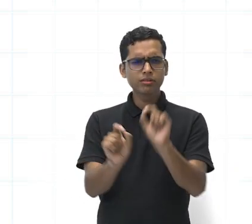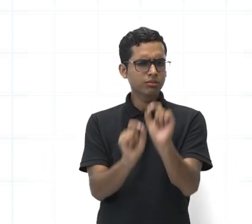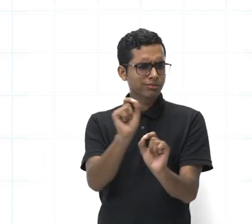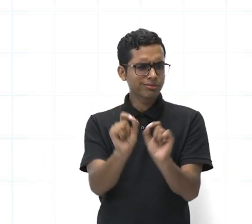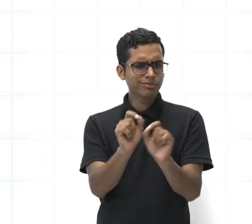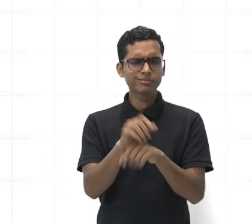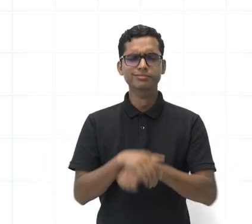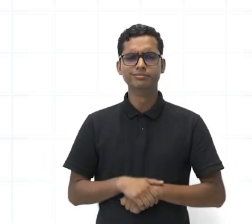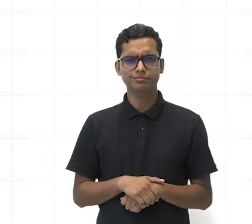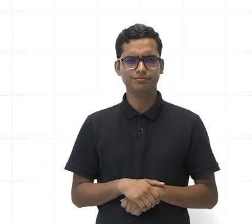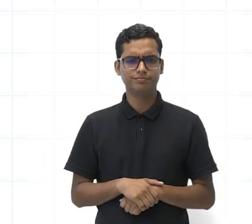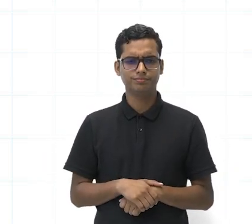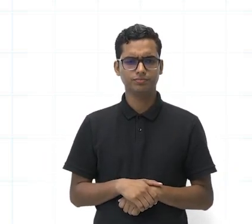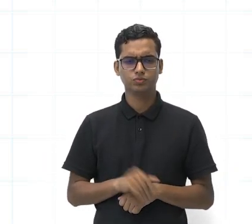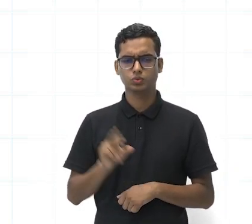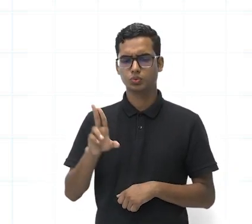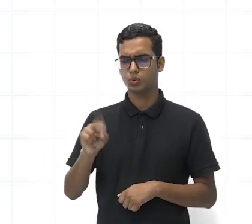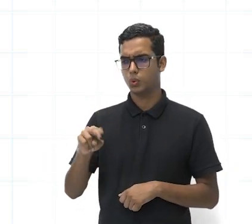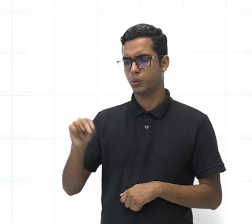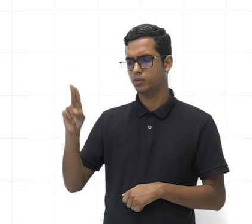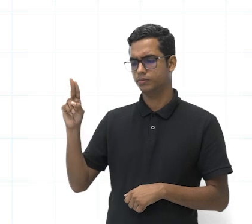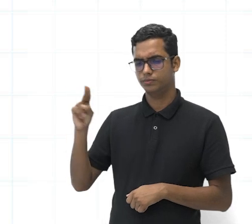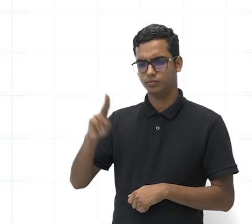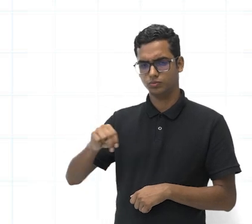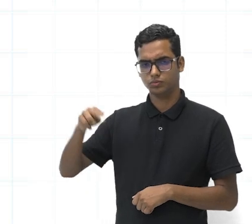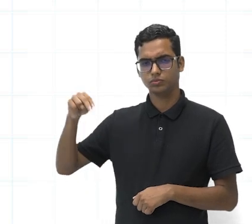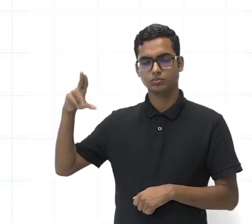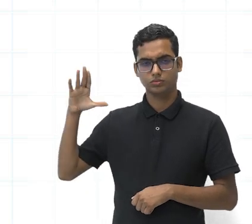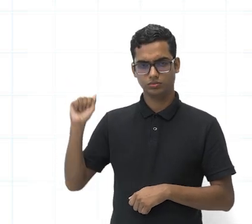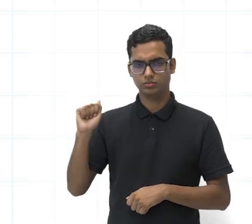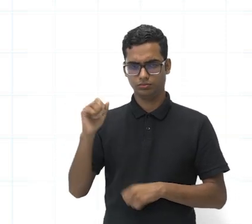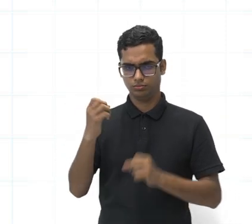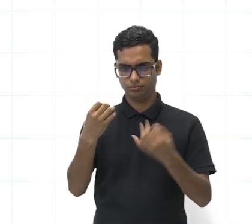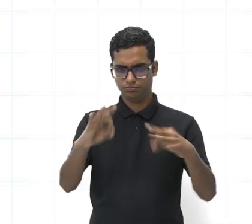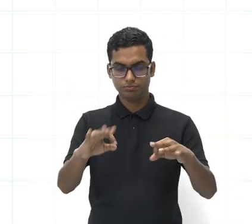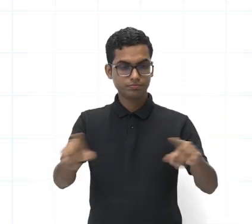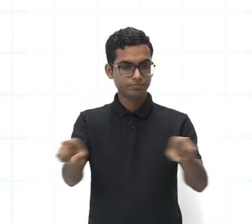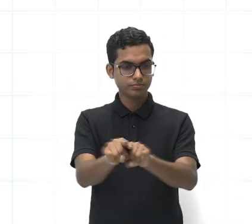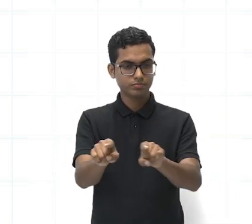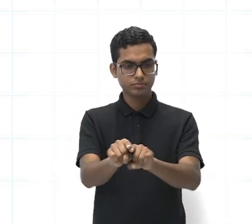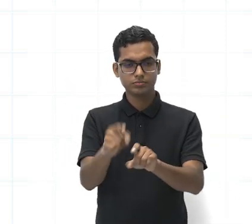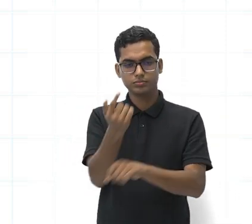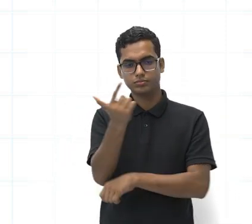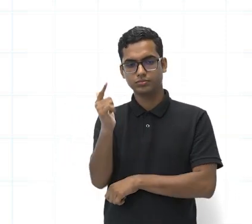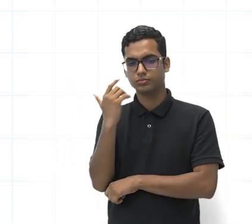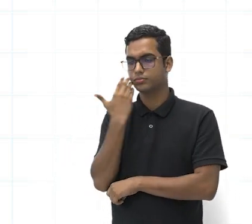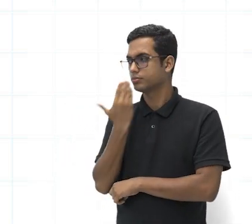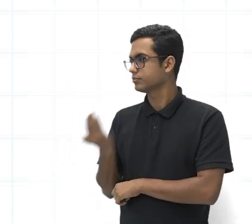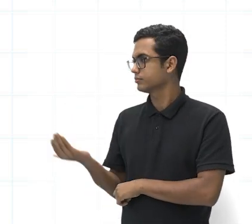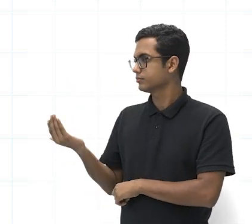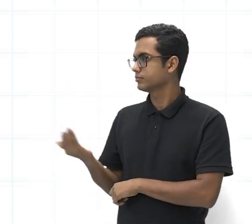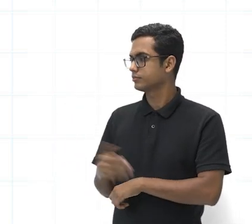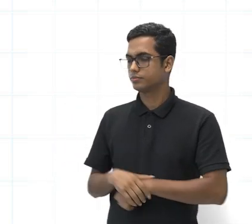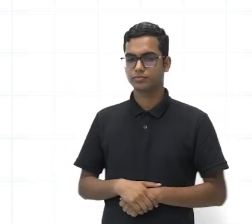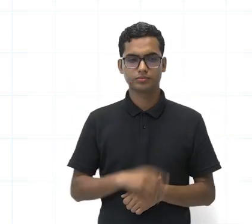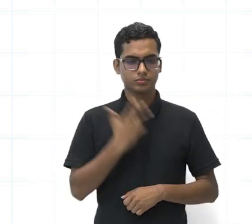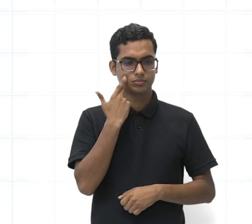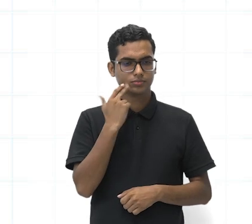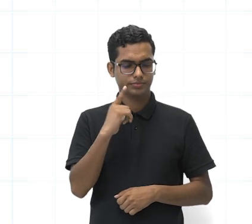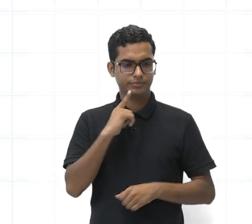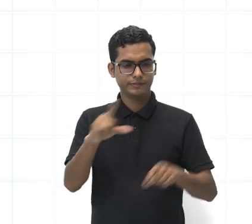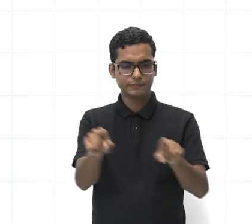at any time, ou seja, nunca, em nenhum momento, nunca, tá certo? Então, always, sempre, usually, normalmente,